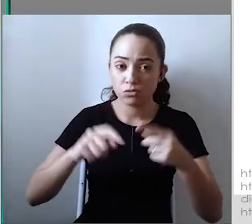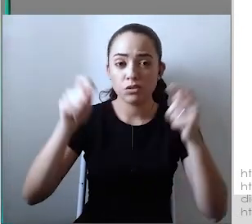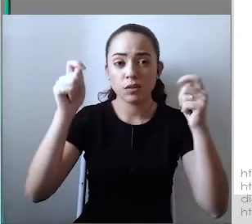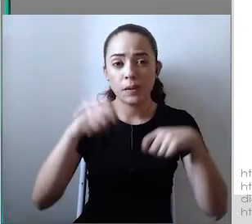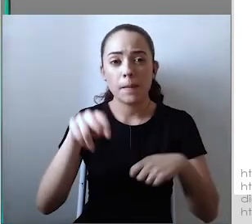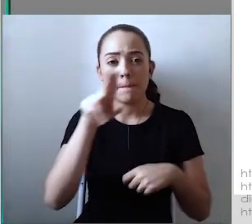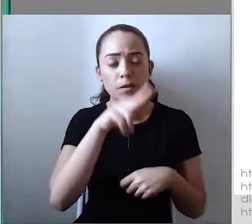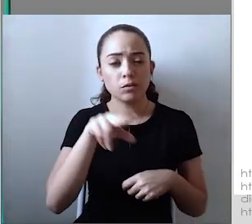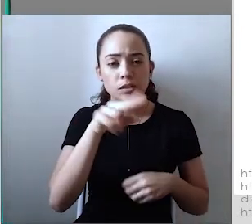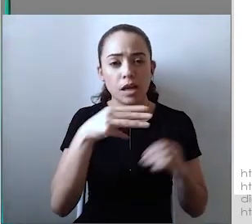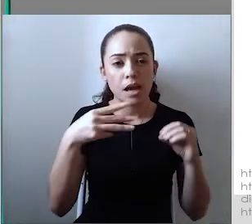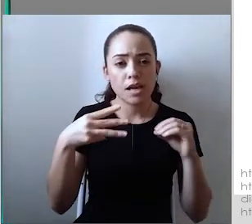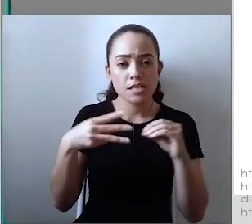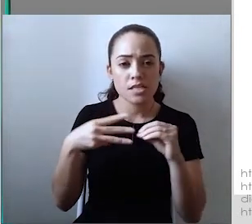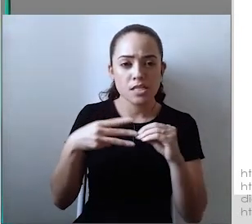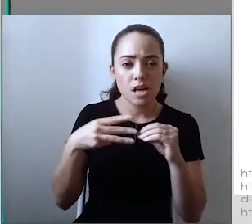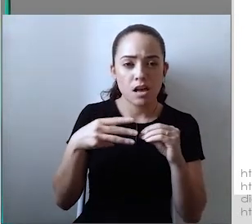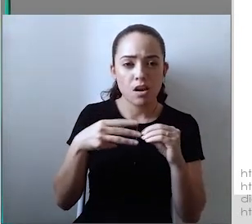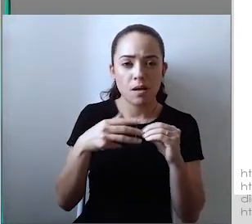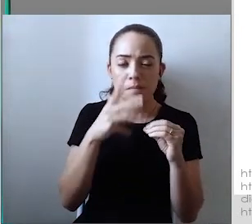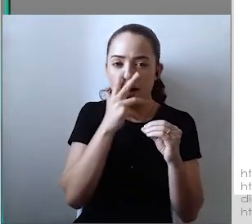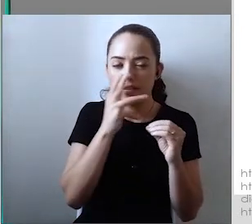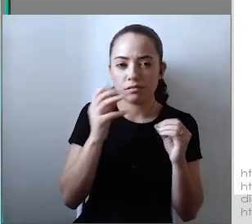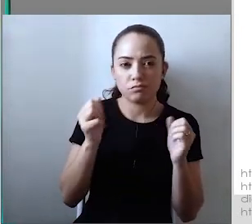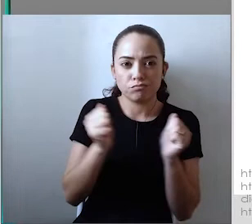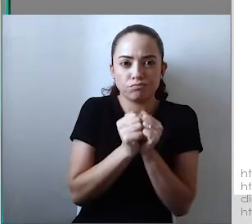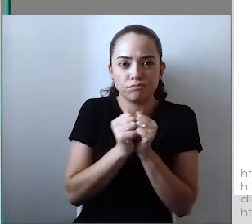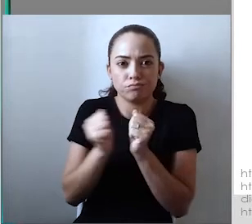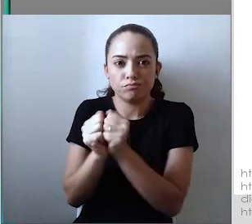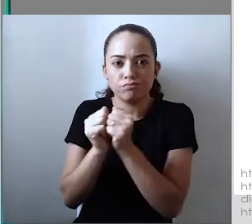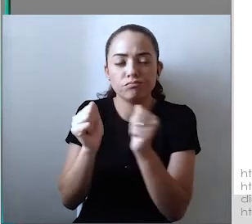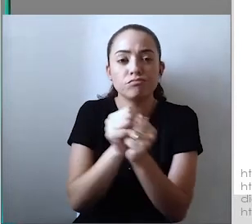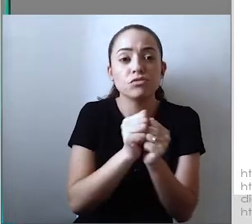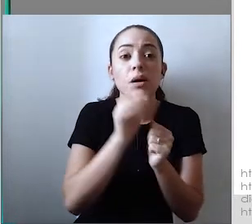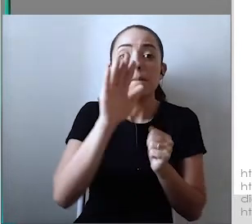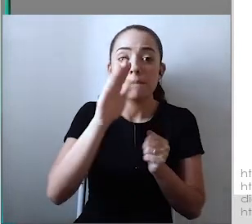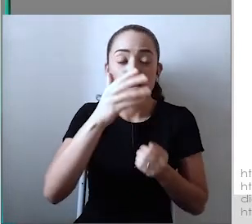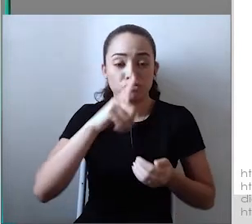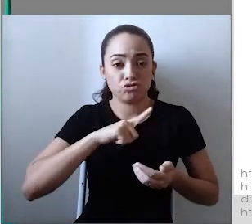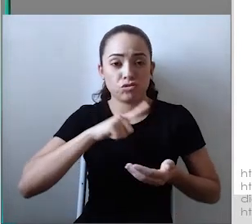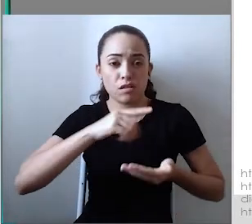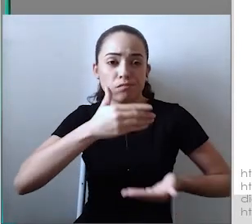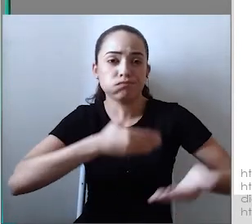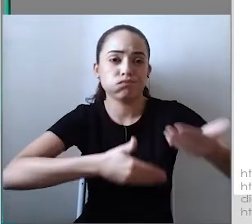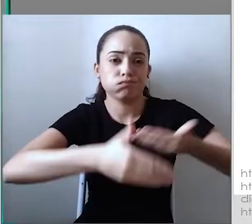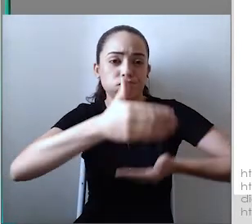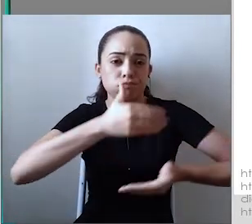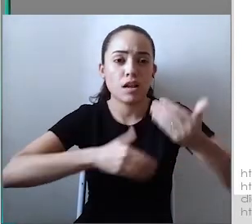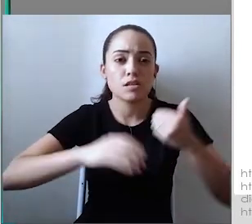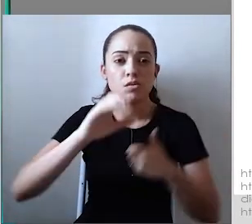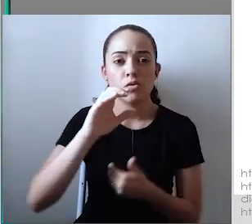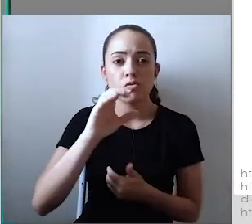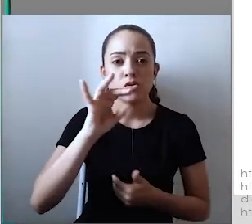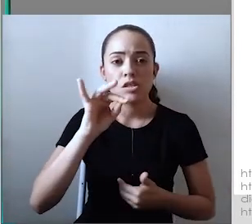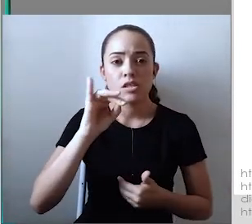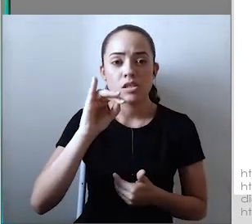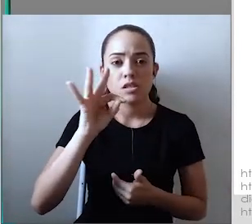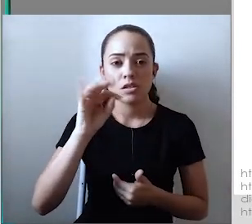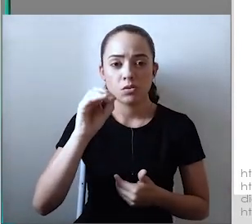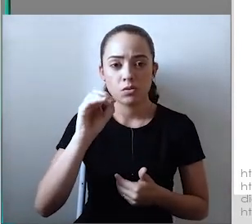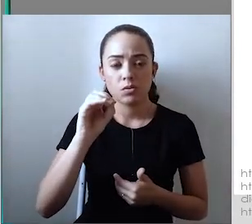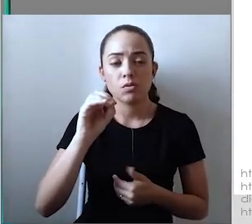a estabilidade mecânica das células em justaposição, por interagirem com o citoesqueleto de ambas as